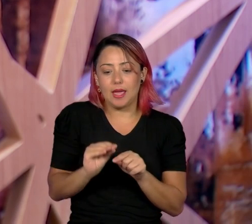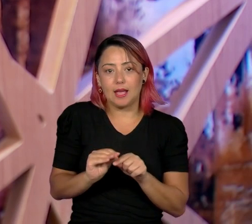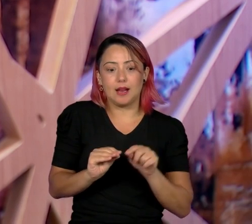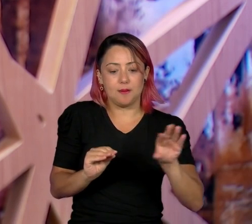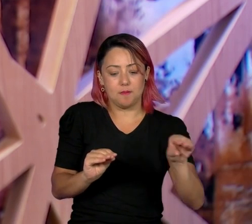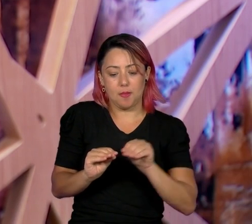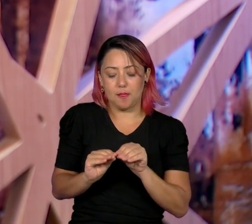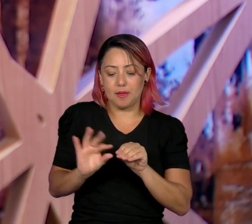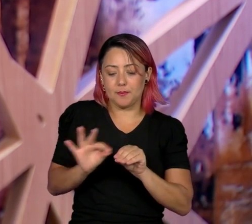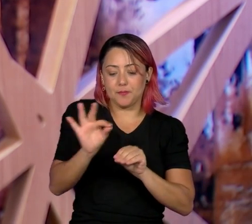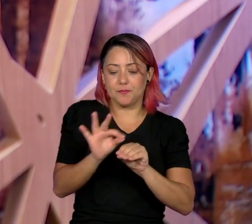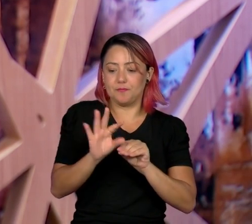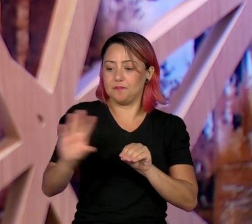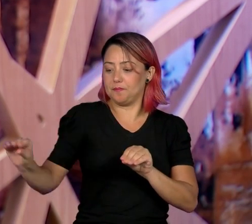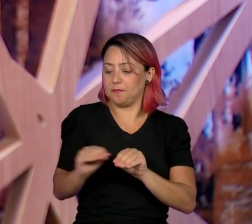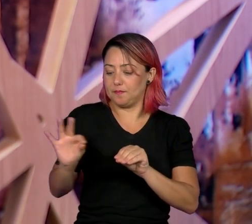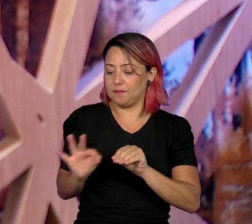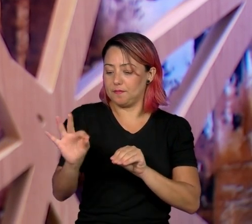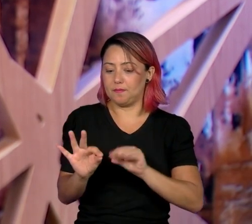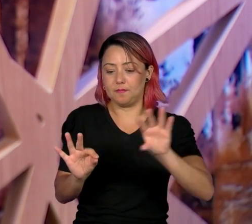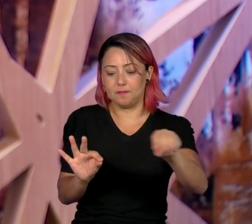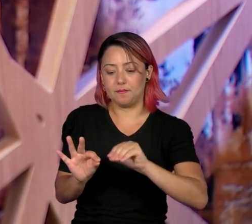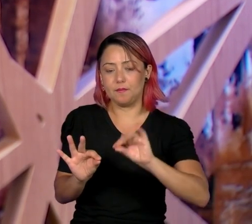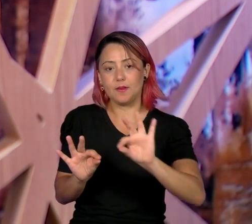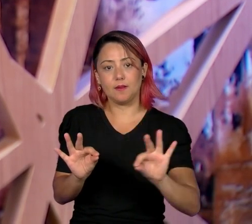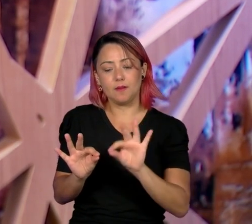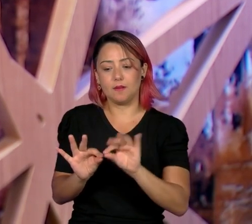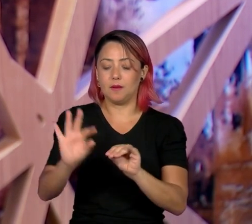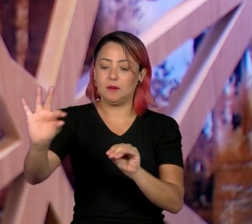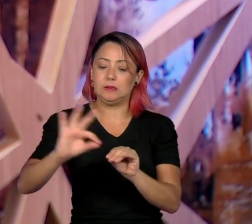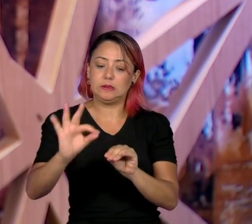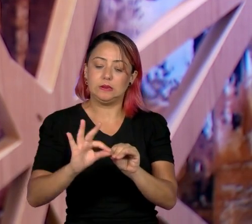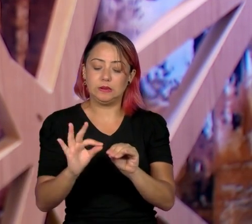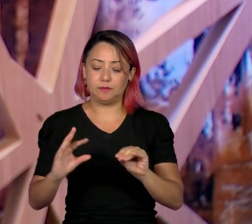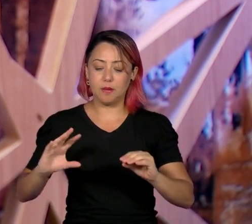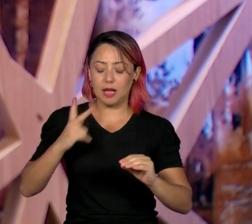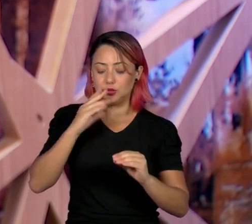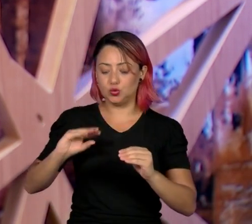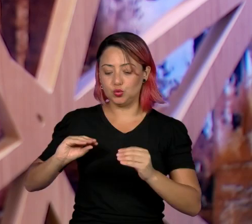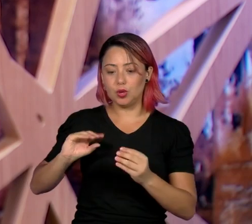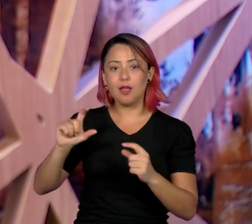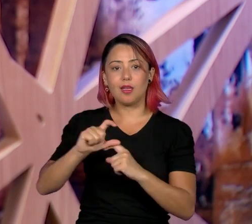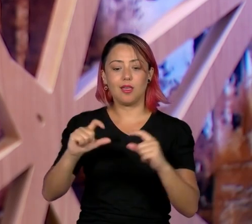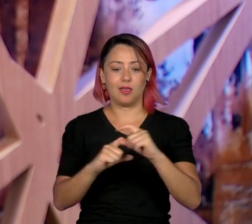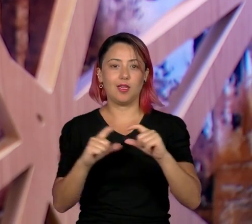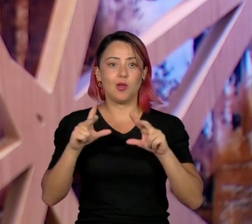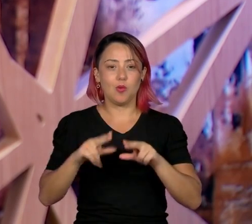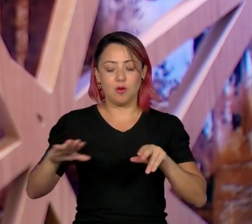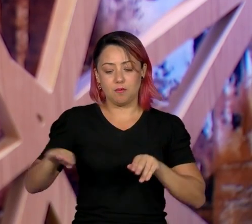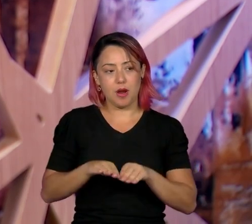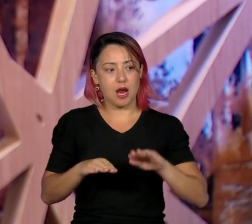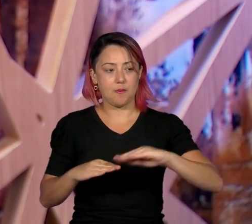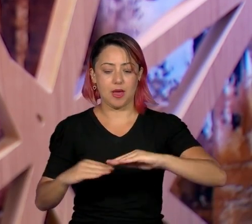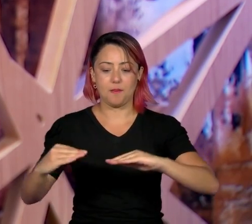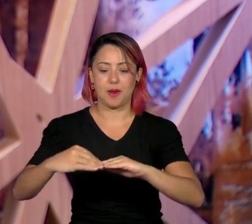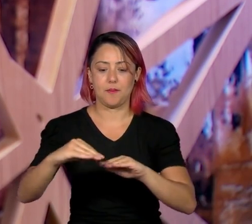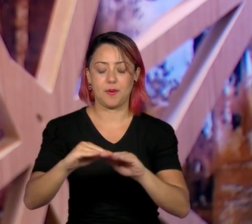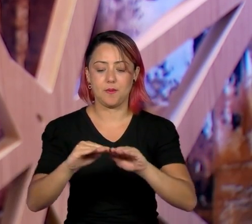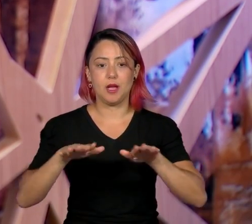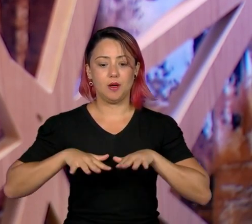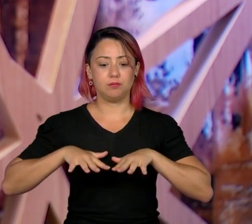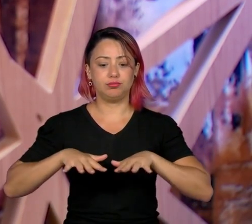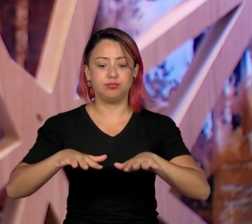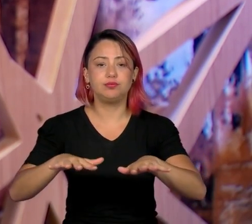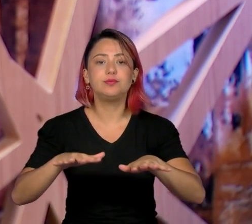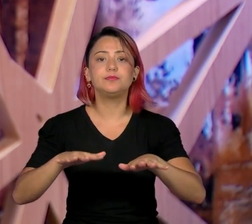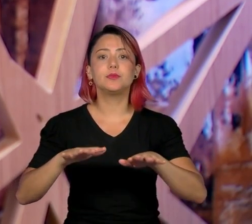irmãos, para que a gente possa, de alguma maneira, fazer a costura disso que não